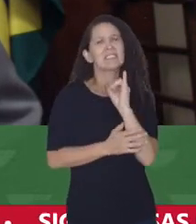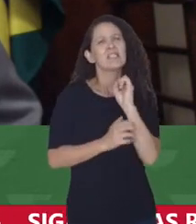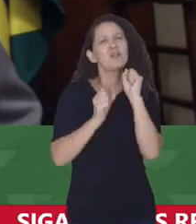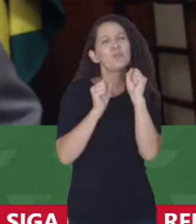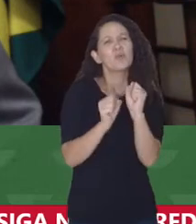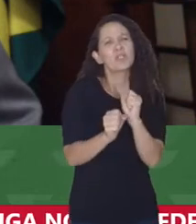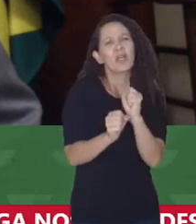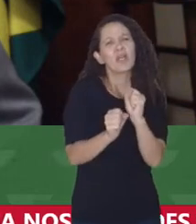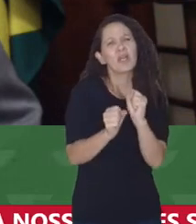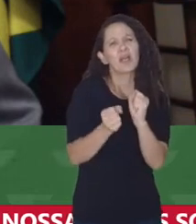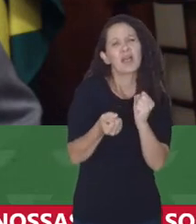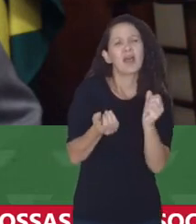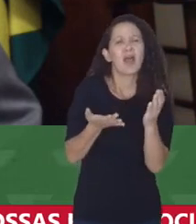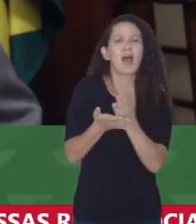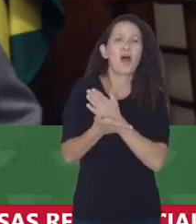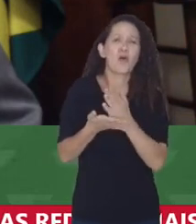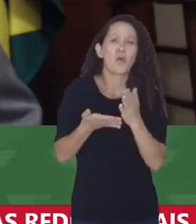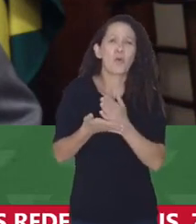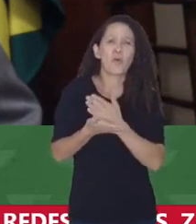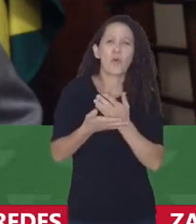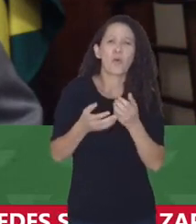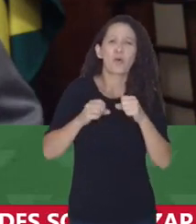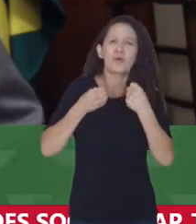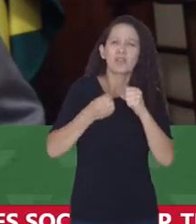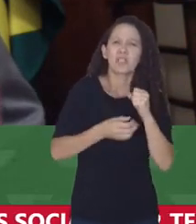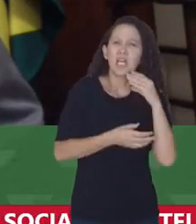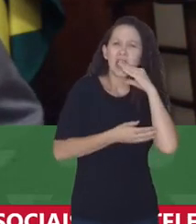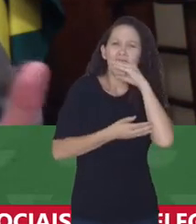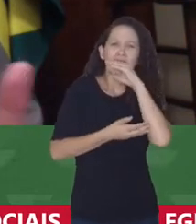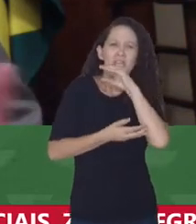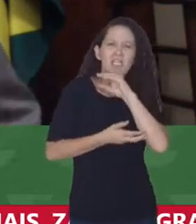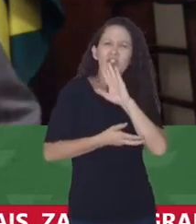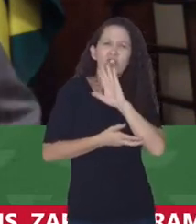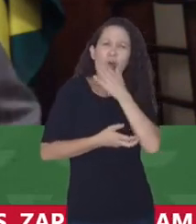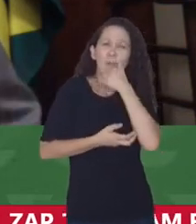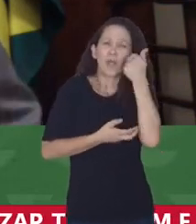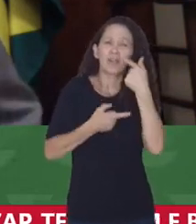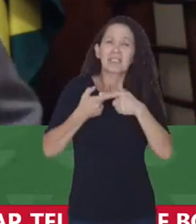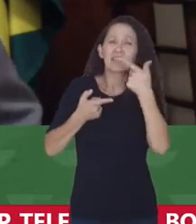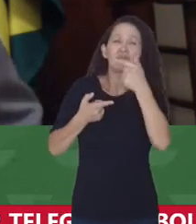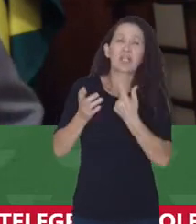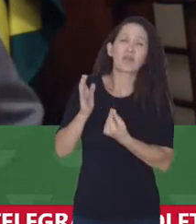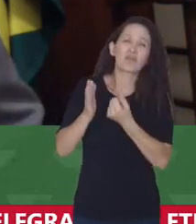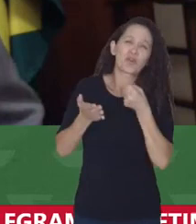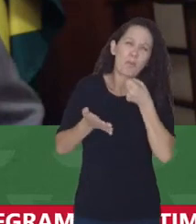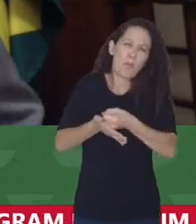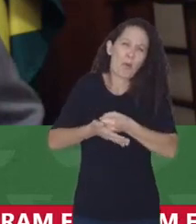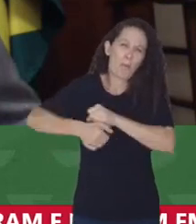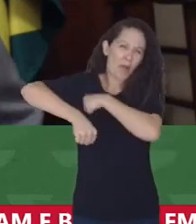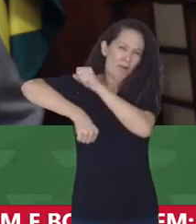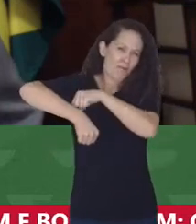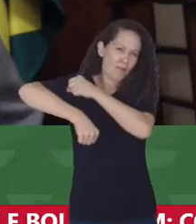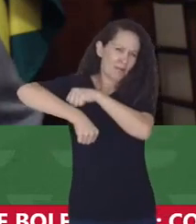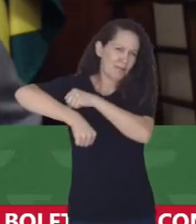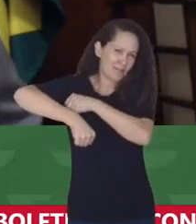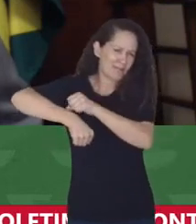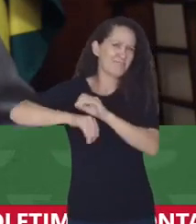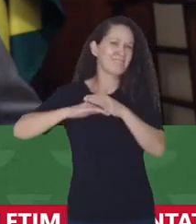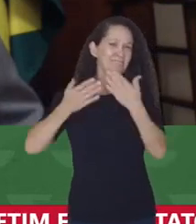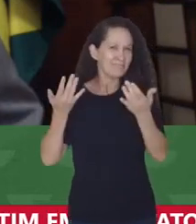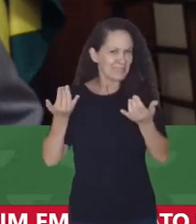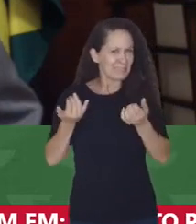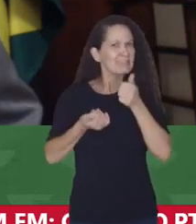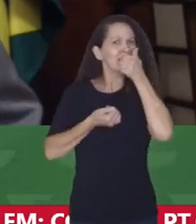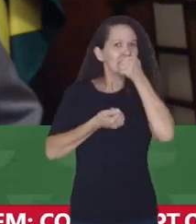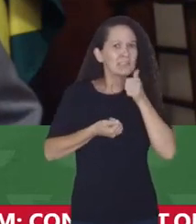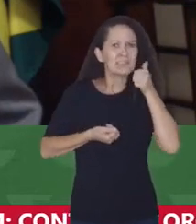que não precisa de calor, de cozinhar, é melhor, não tenho dinheiro para comprar um botijão de gás. Então é dramática a